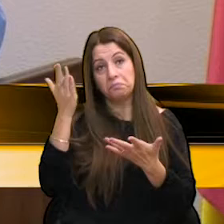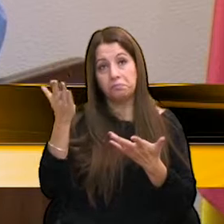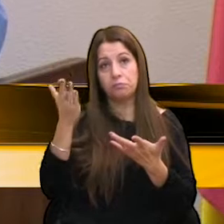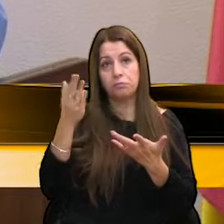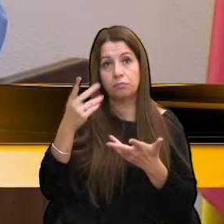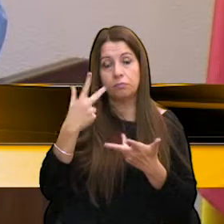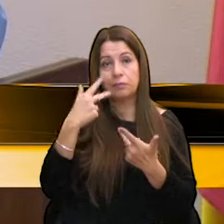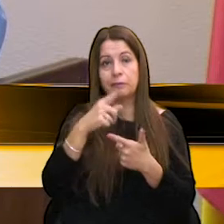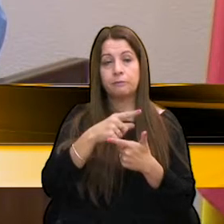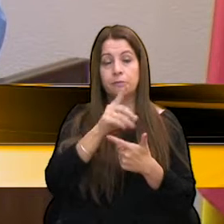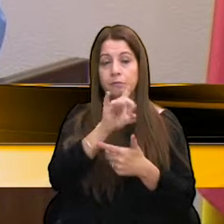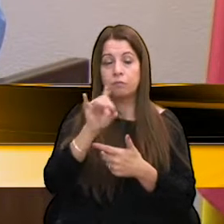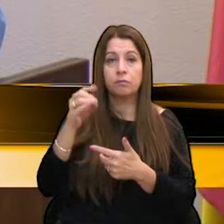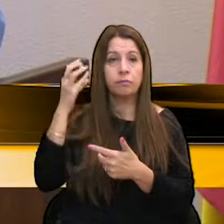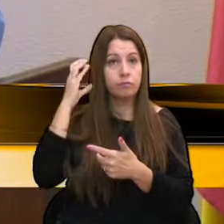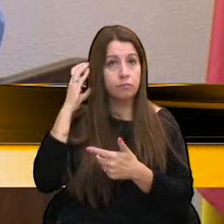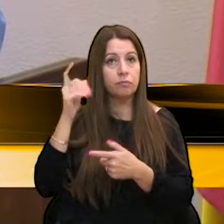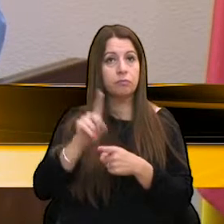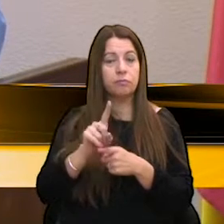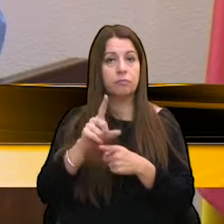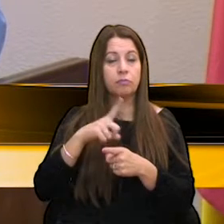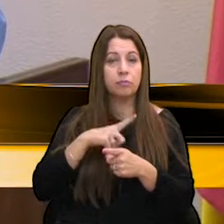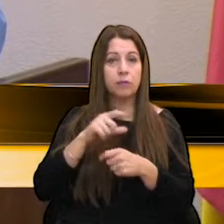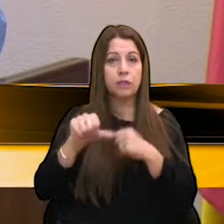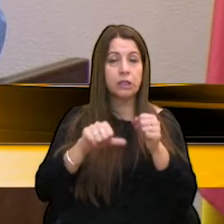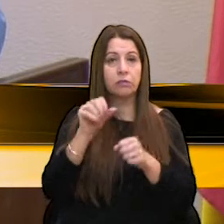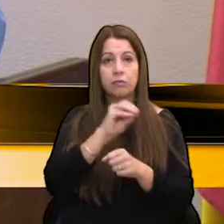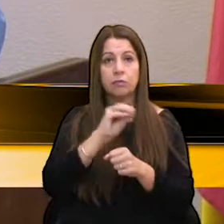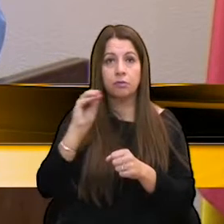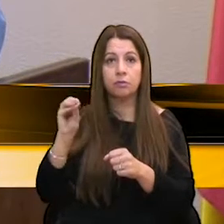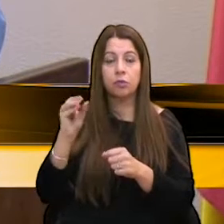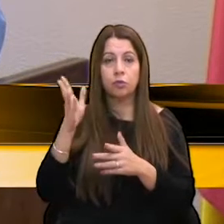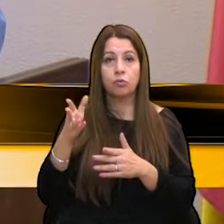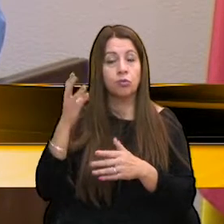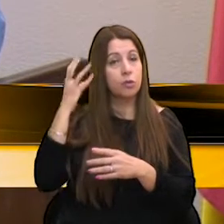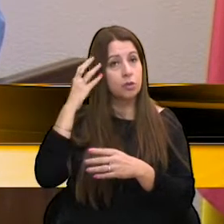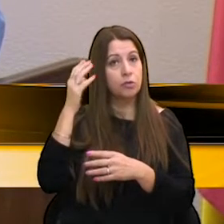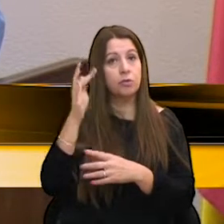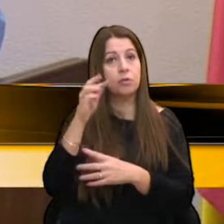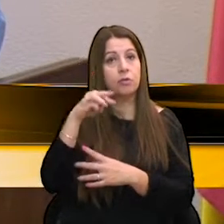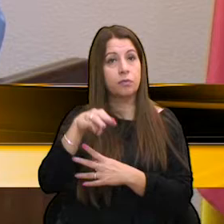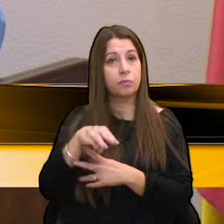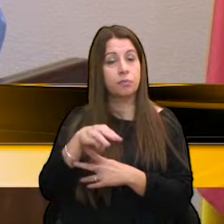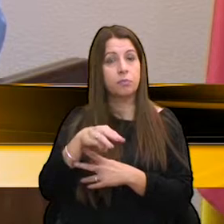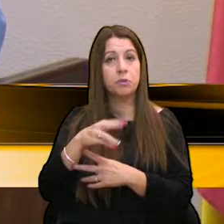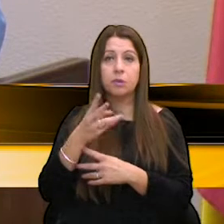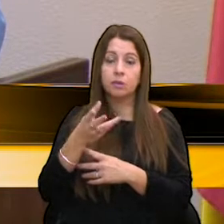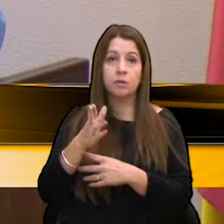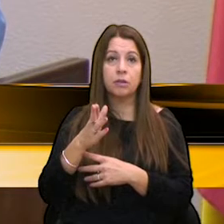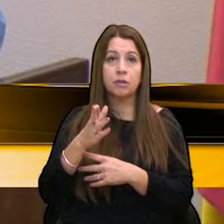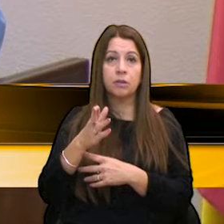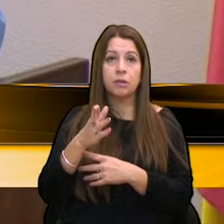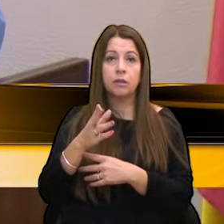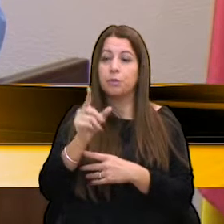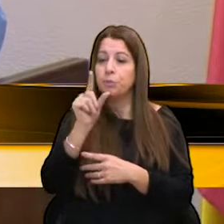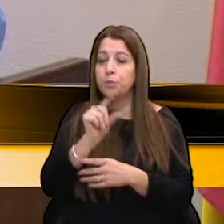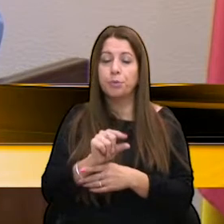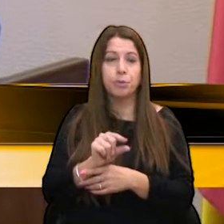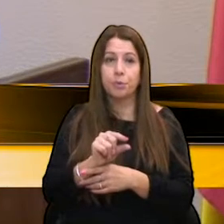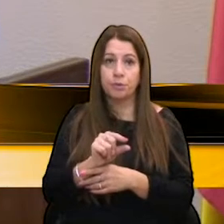sei quais as condições de cada rádio para poder ter essa migração, mas hoje uma rádio FM, o alcance dela é muito